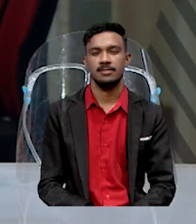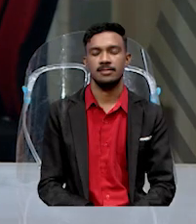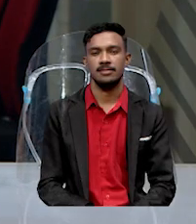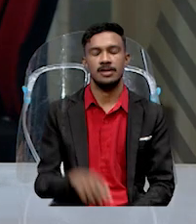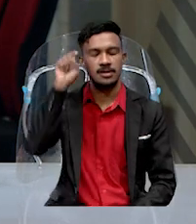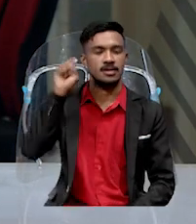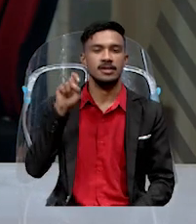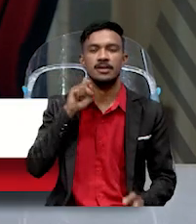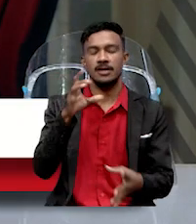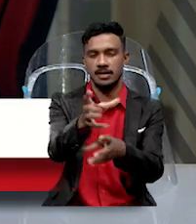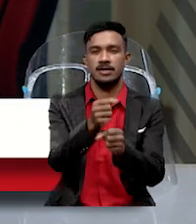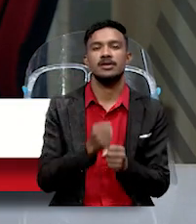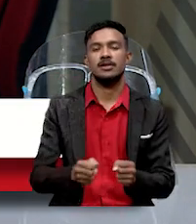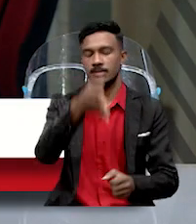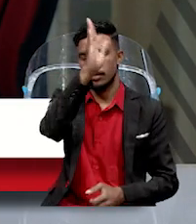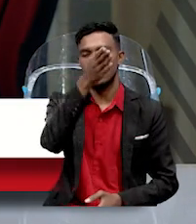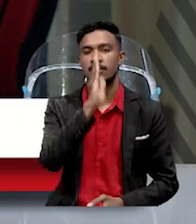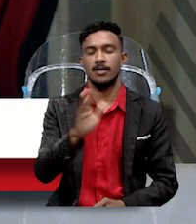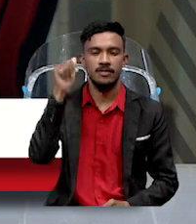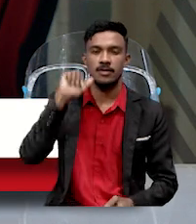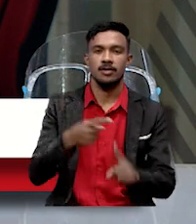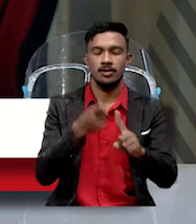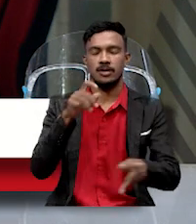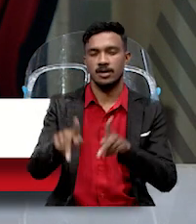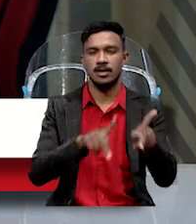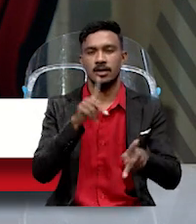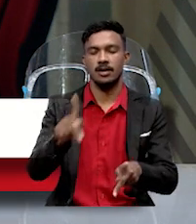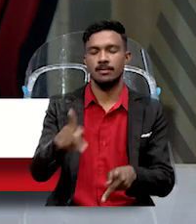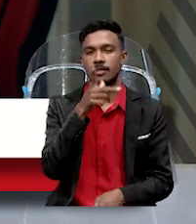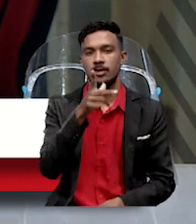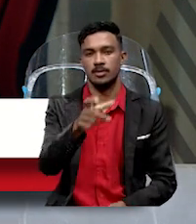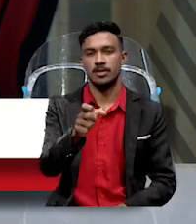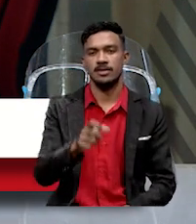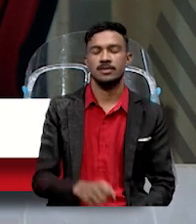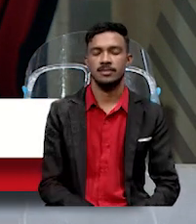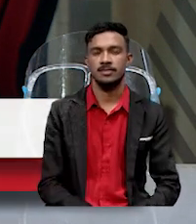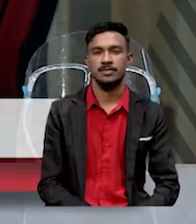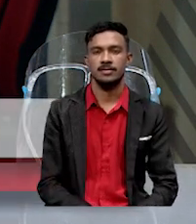Sanana Guzmão, sim, está a Nossa Senhora de Fátima, russo e povo português.